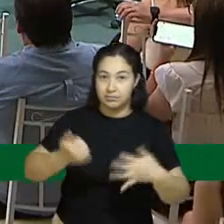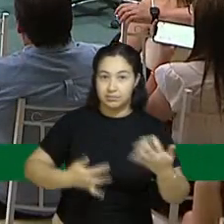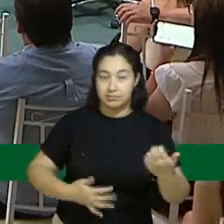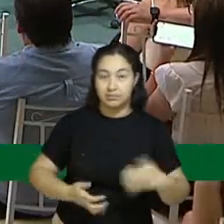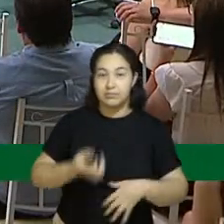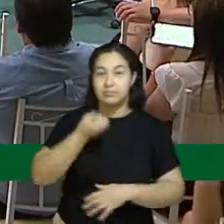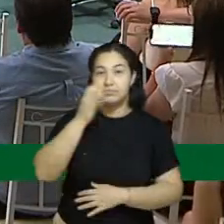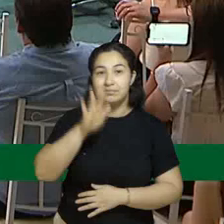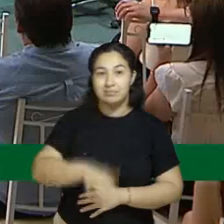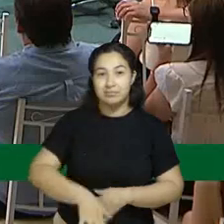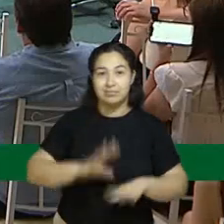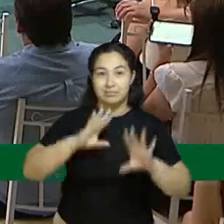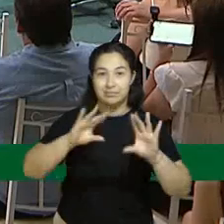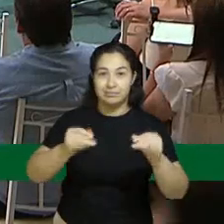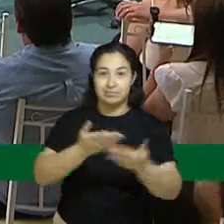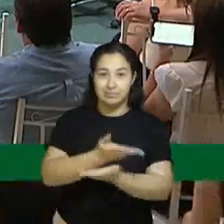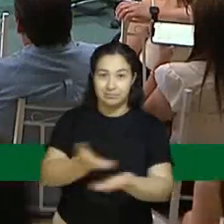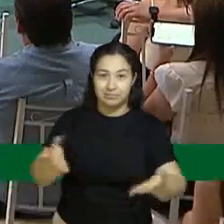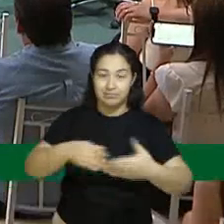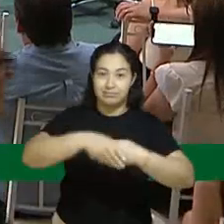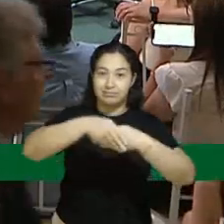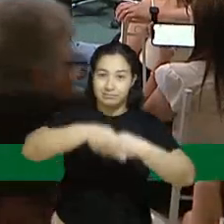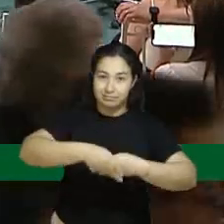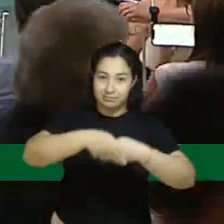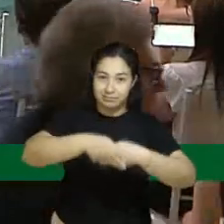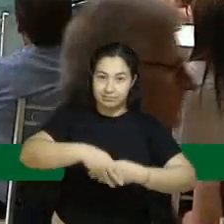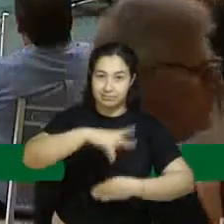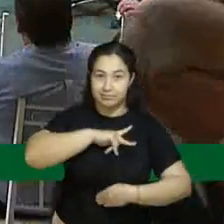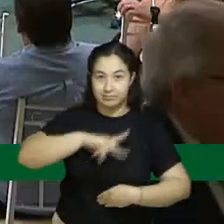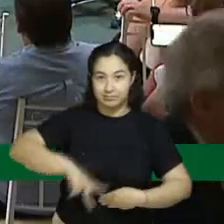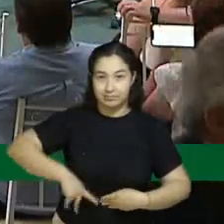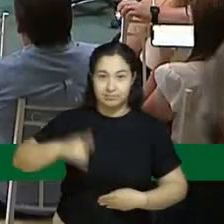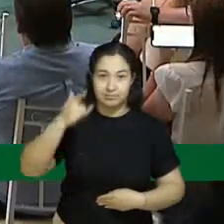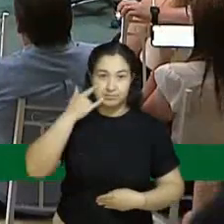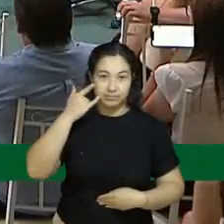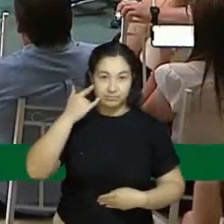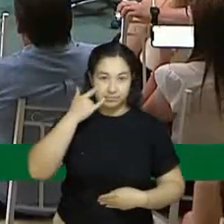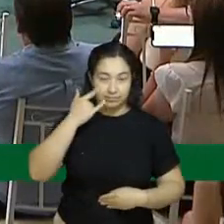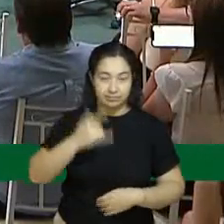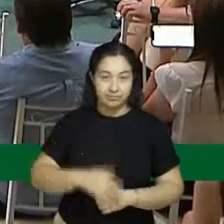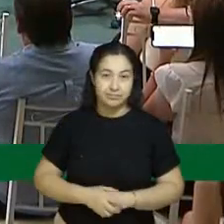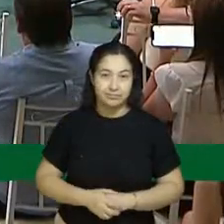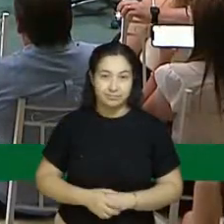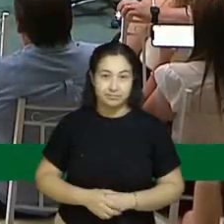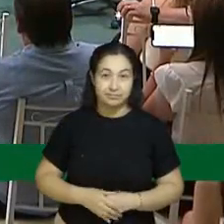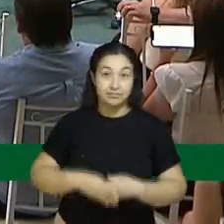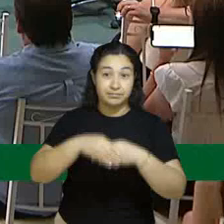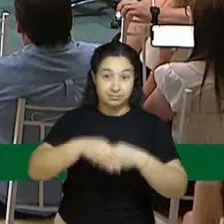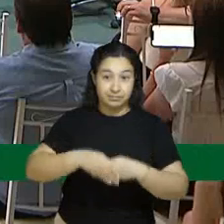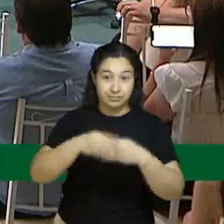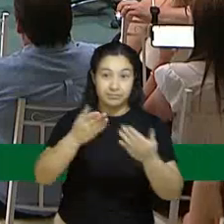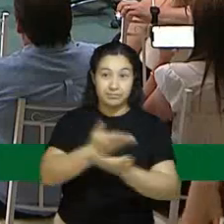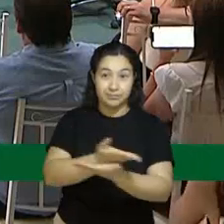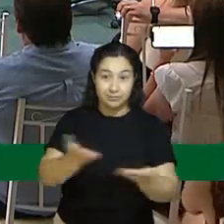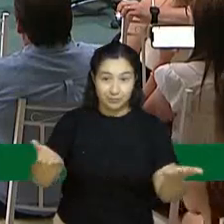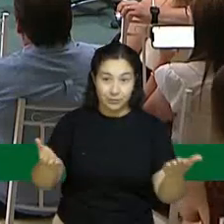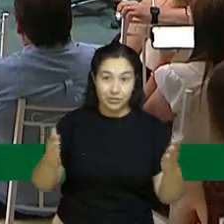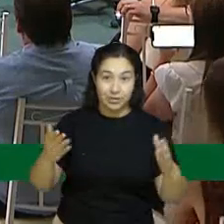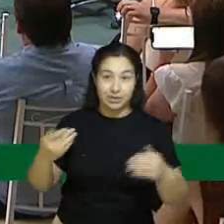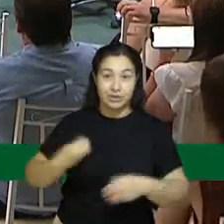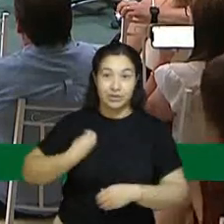Boa tarde a todos. Quero cumprimentar o presidente desta casa, deputado Irneudo Nadal. Cumprimento a todos os deputados e deputadas aqui